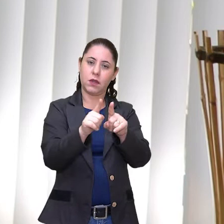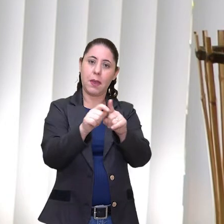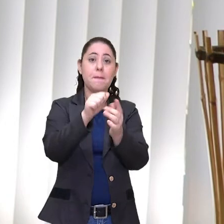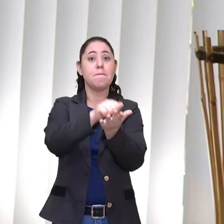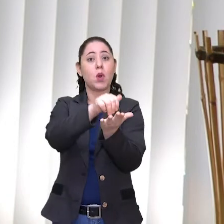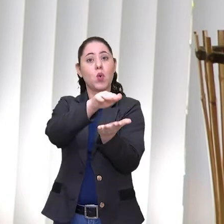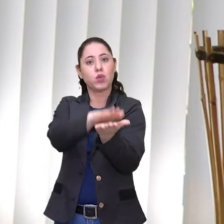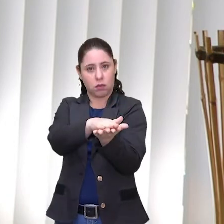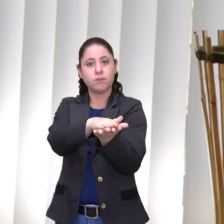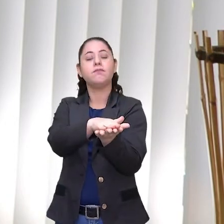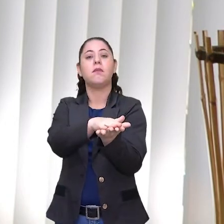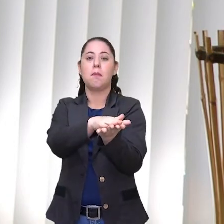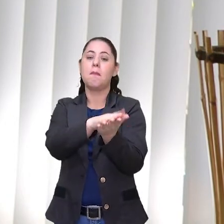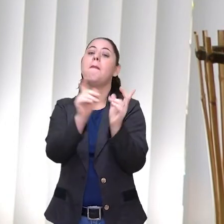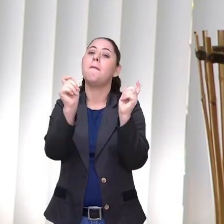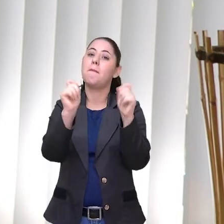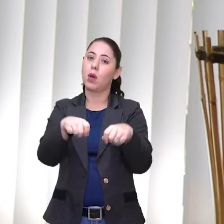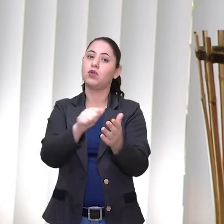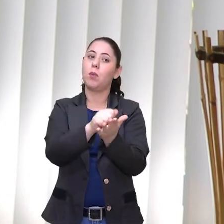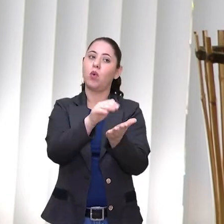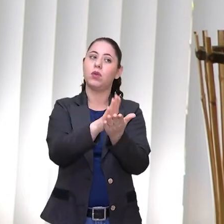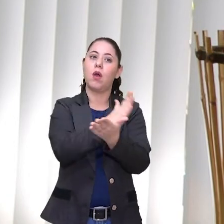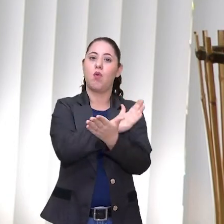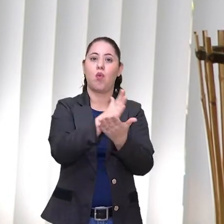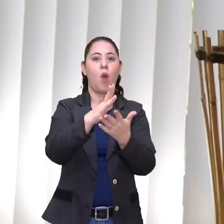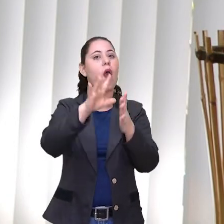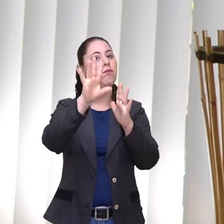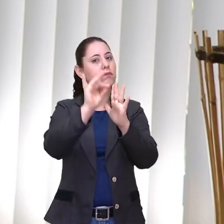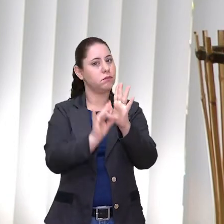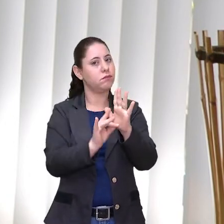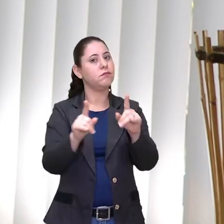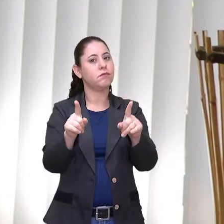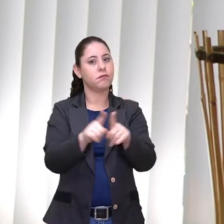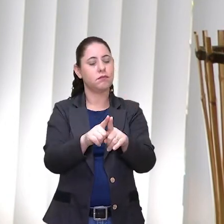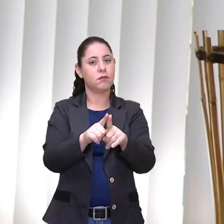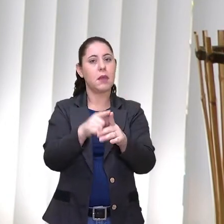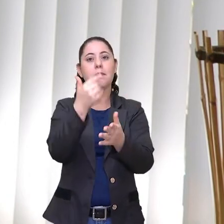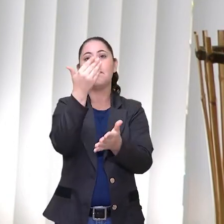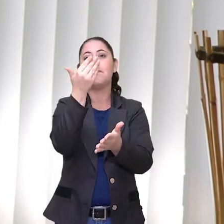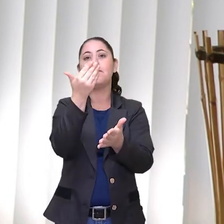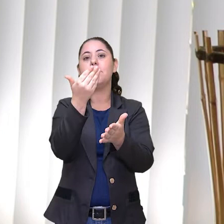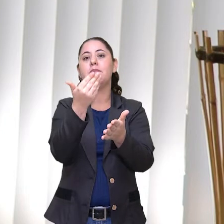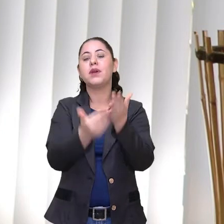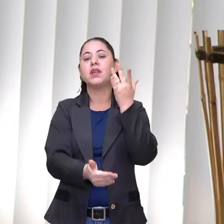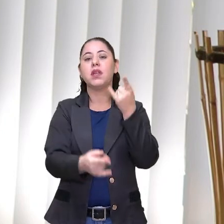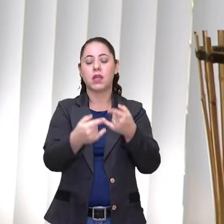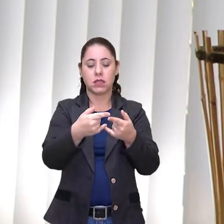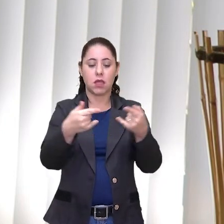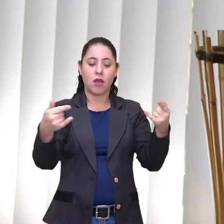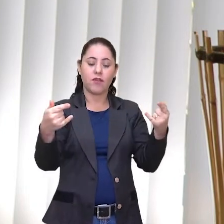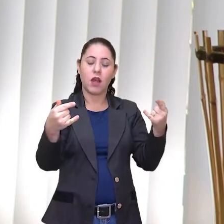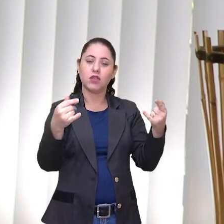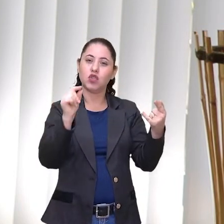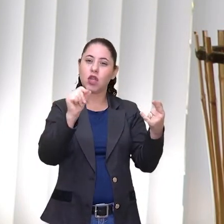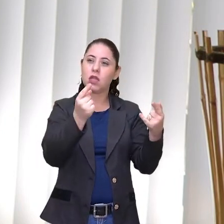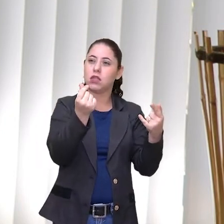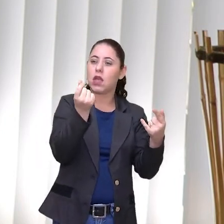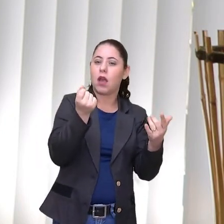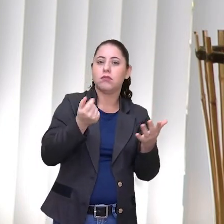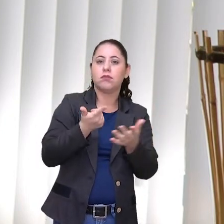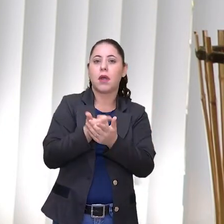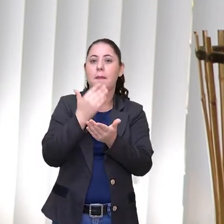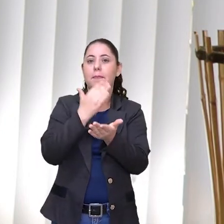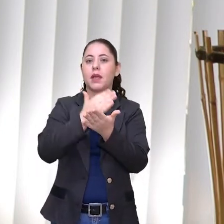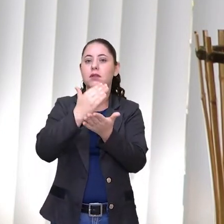edital, ser multado. É possível aplicar multa em alguns casos e até ocorrer a perda de uma caução,